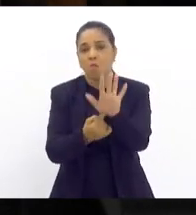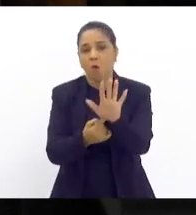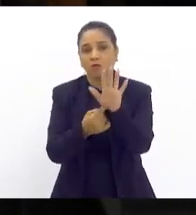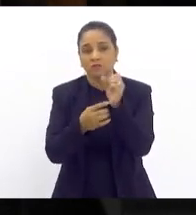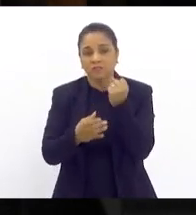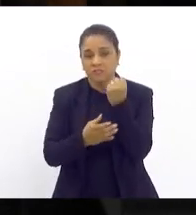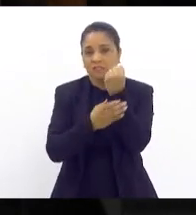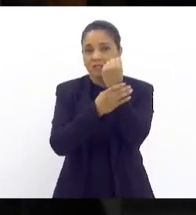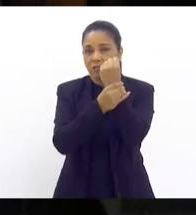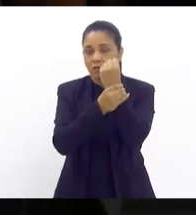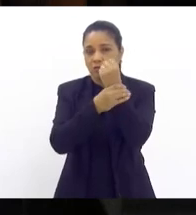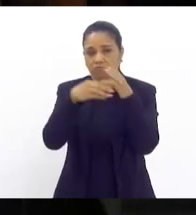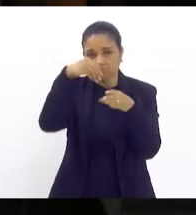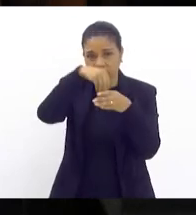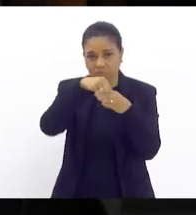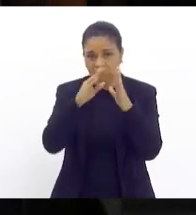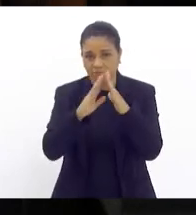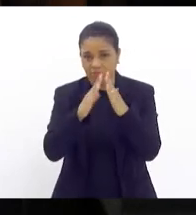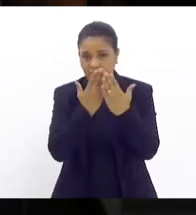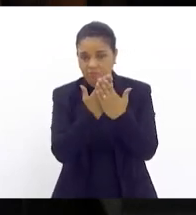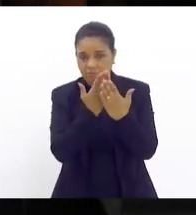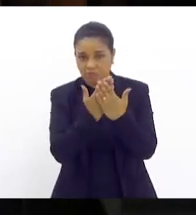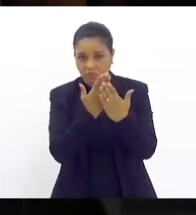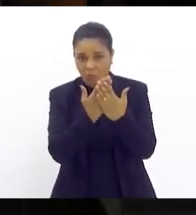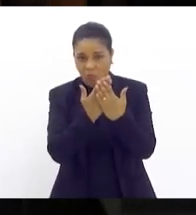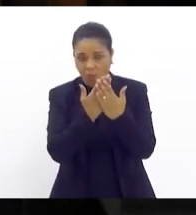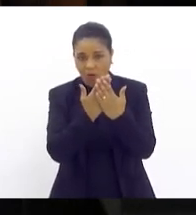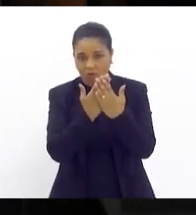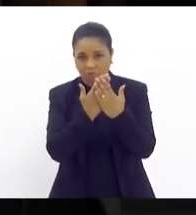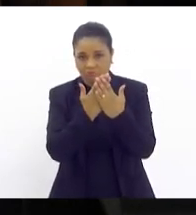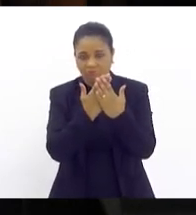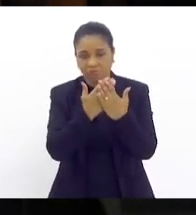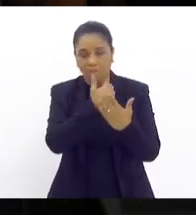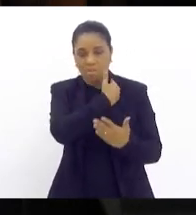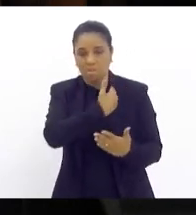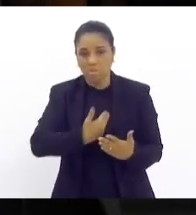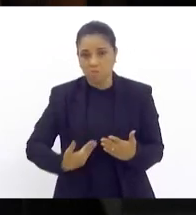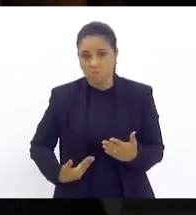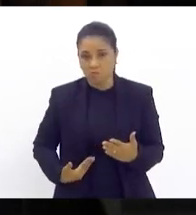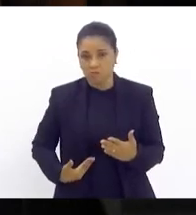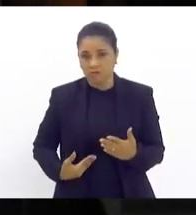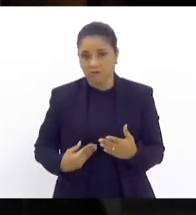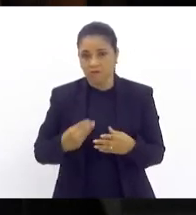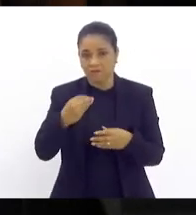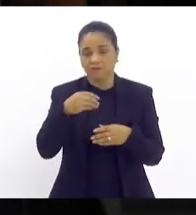escolas da rede de ensino público no estado do Rio de Janeiro